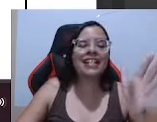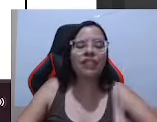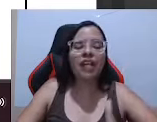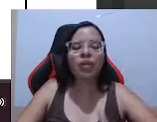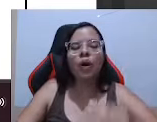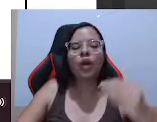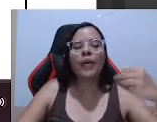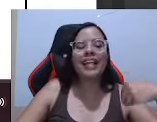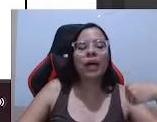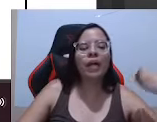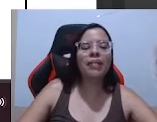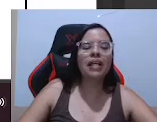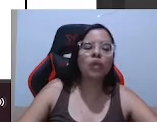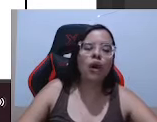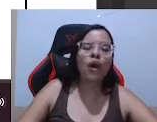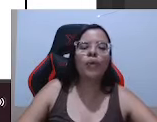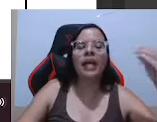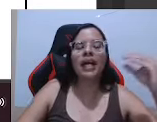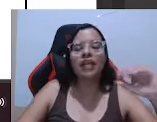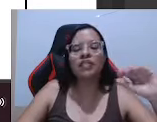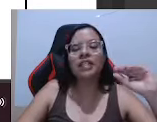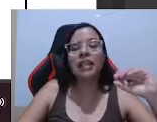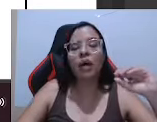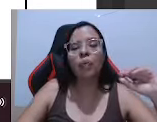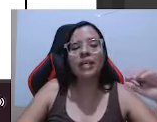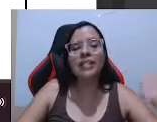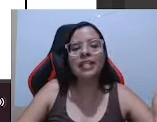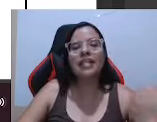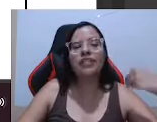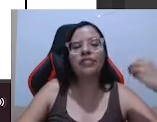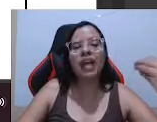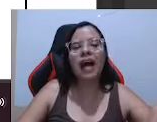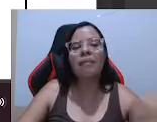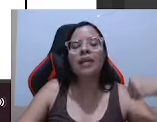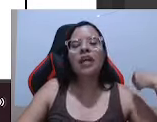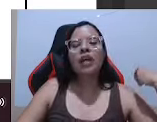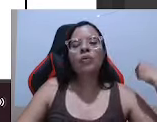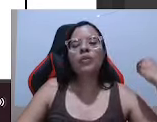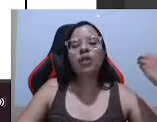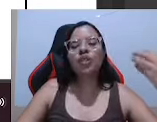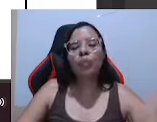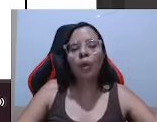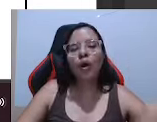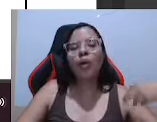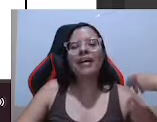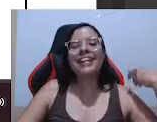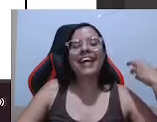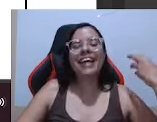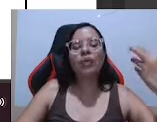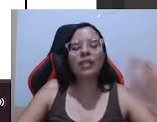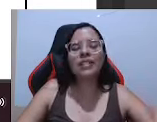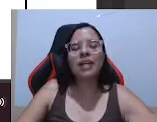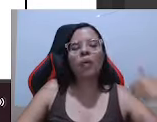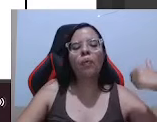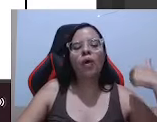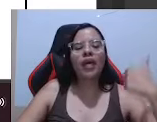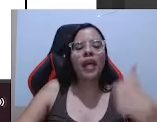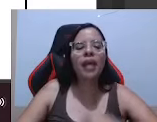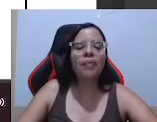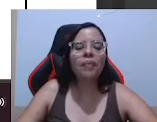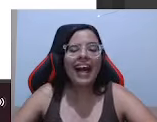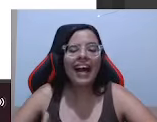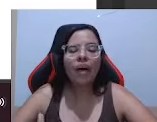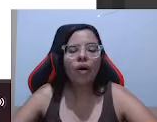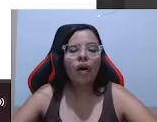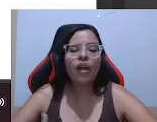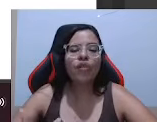caráter classificatório e não eliminatório. E aqui você não precisa enviar o seu diploma de graduação,